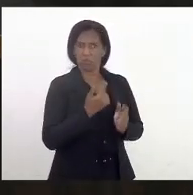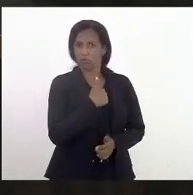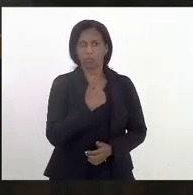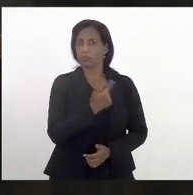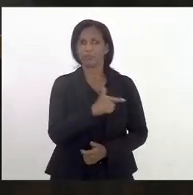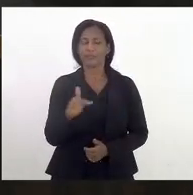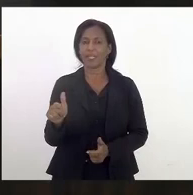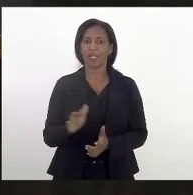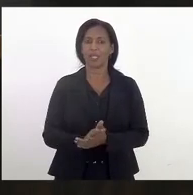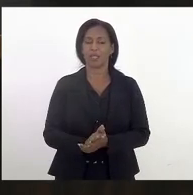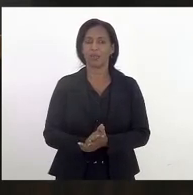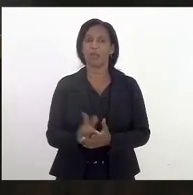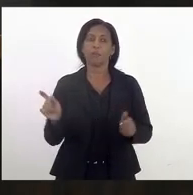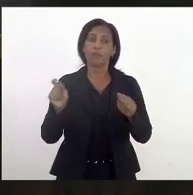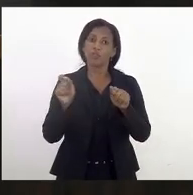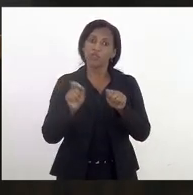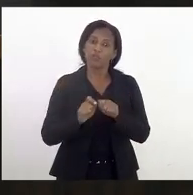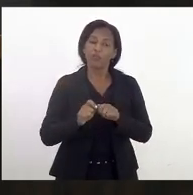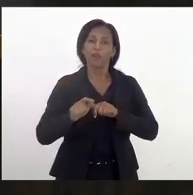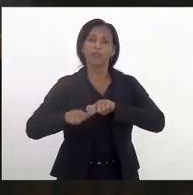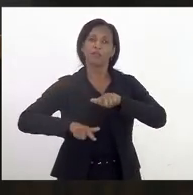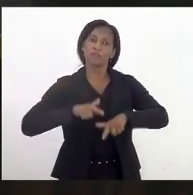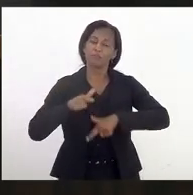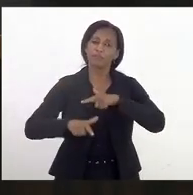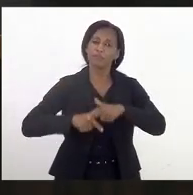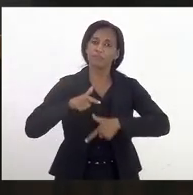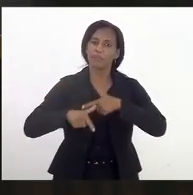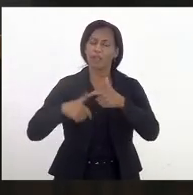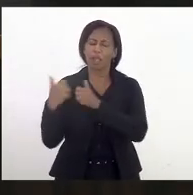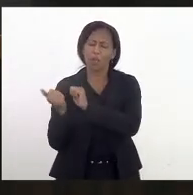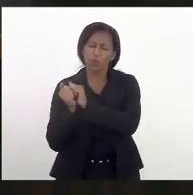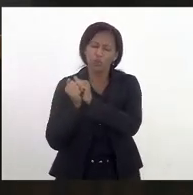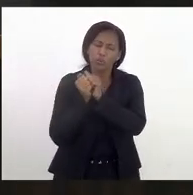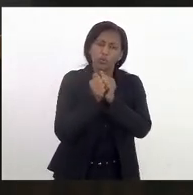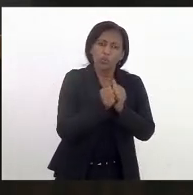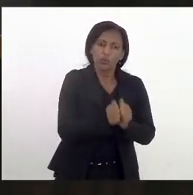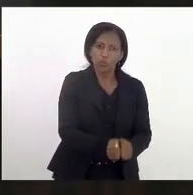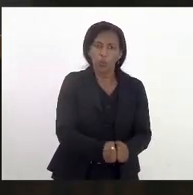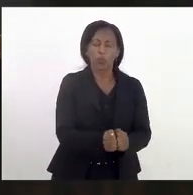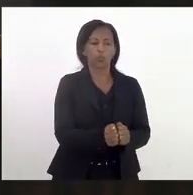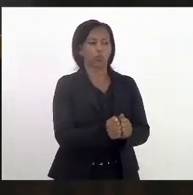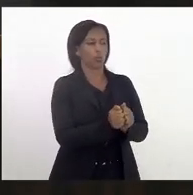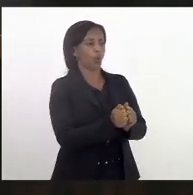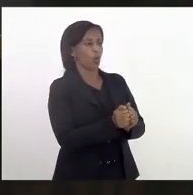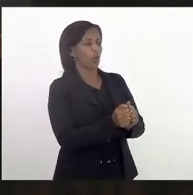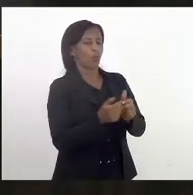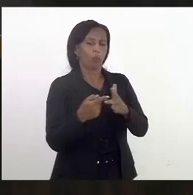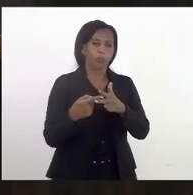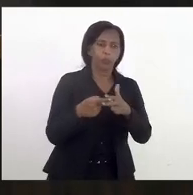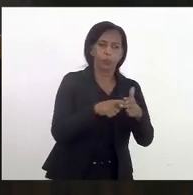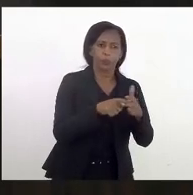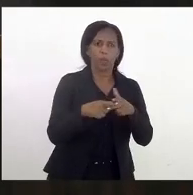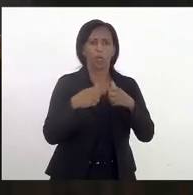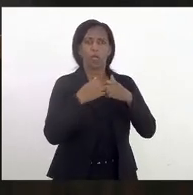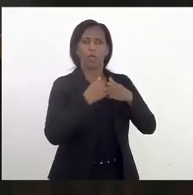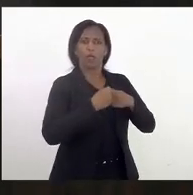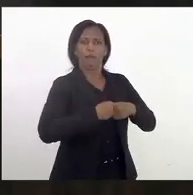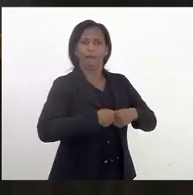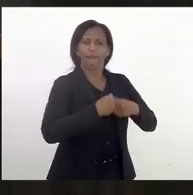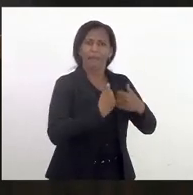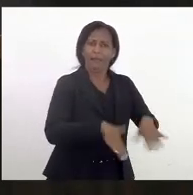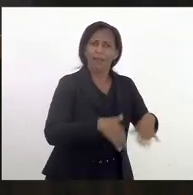faz um trabalho aqui de eu tô na mente de corte de gasto às vezes deixando até